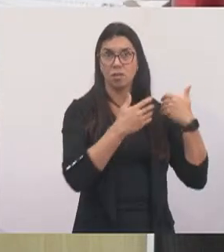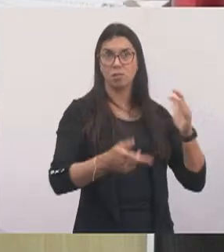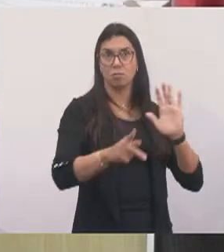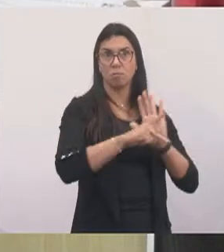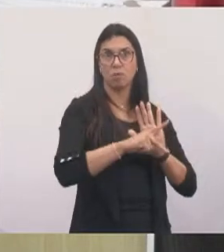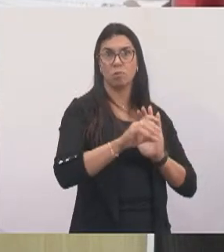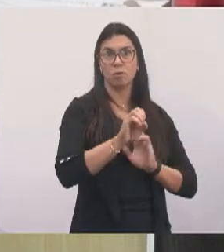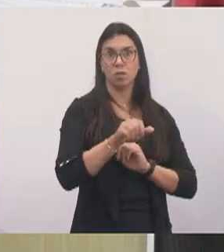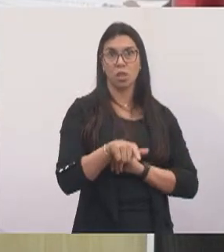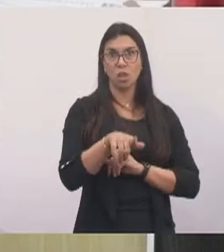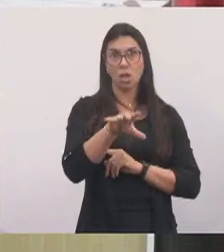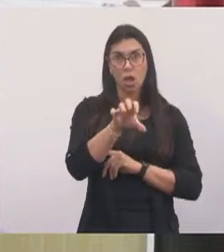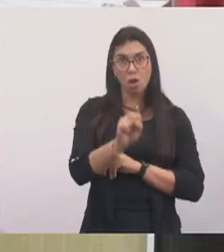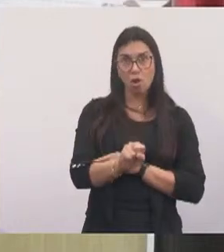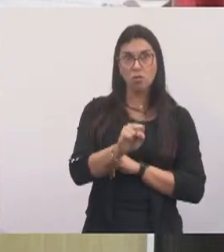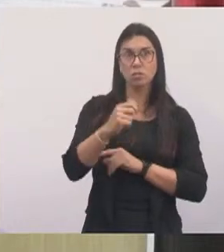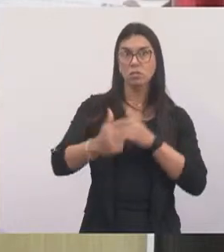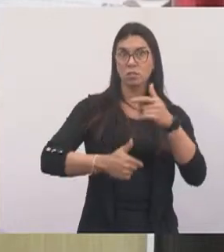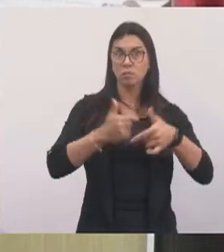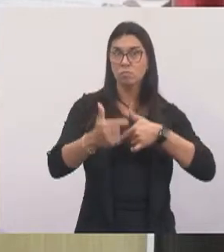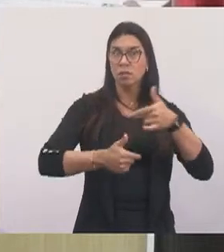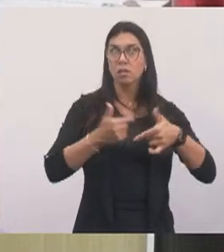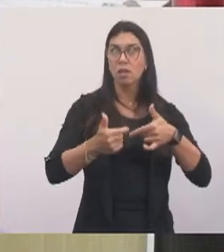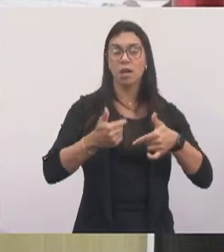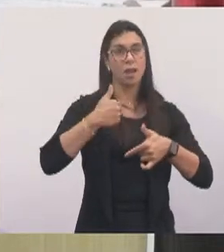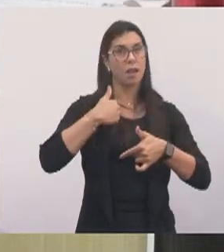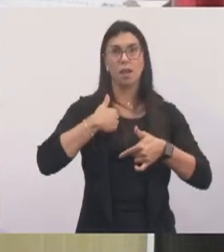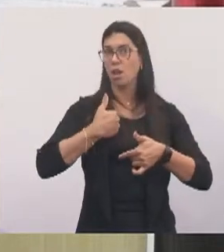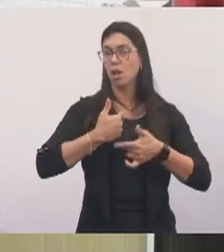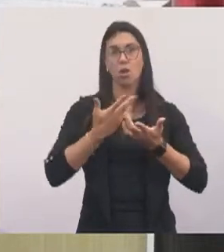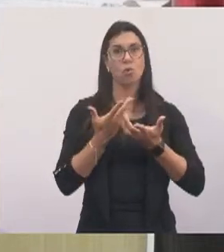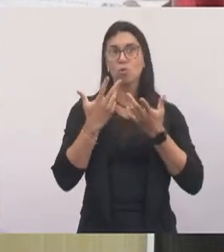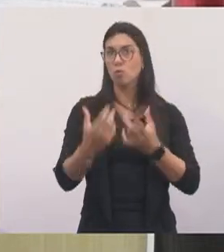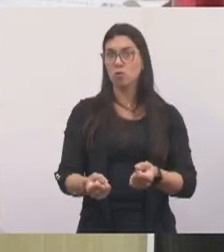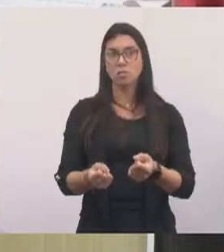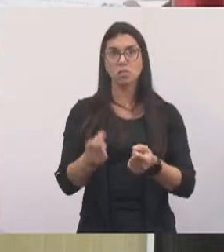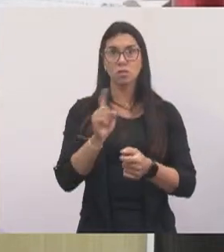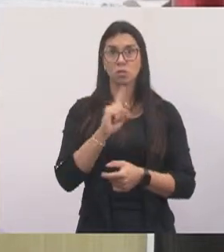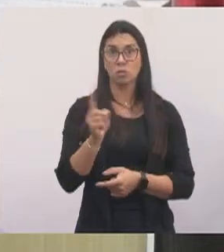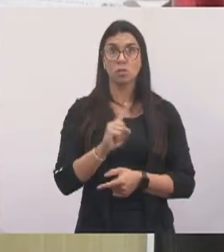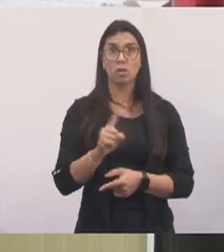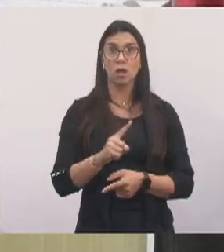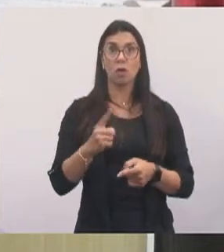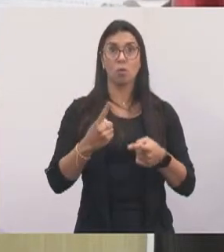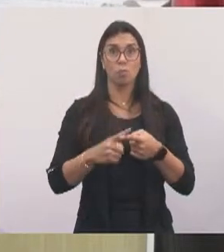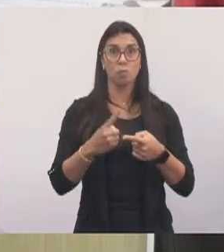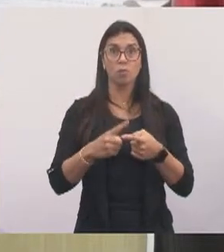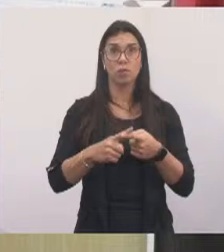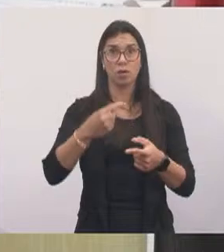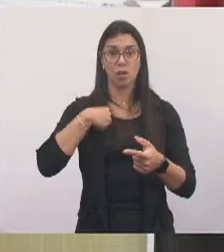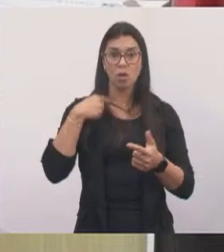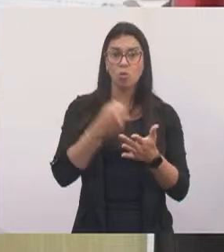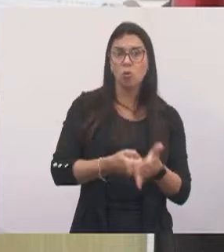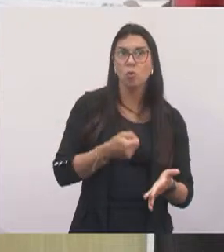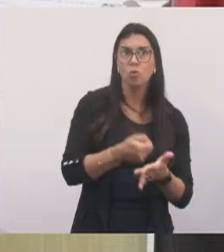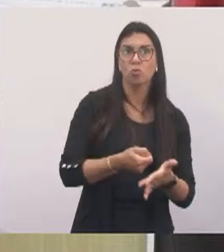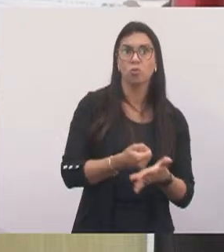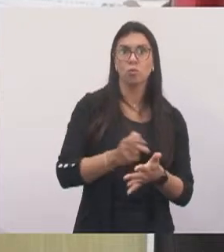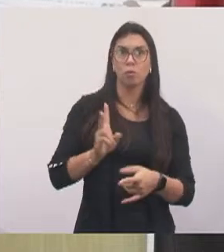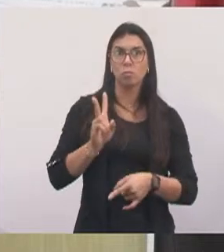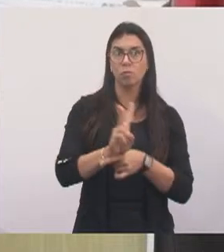ter decência no seu trabalho. E eu me recuso, eu como Sônia, protetora, lutando por esses animais abandonados,